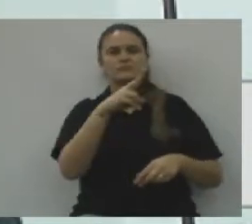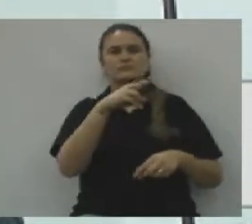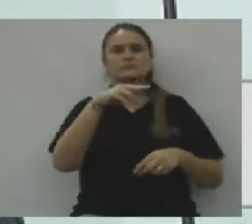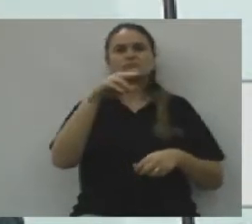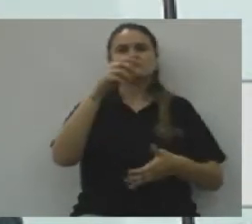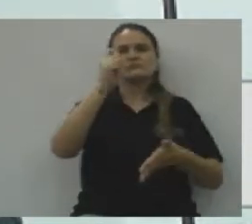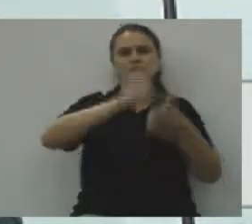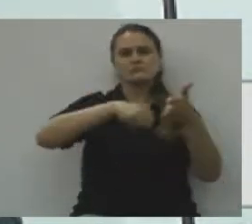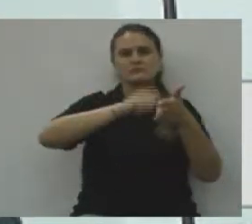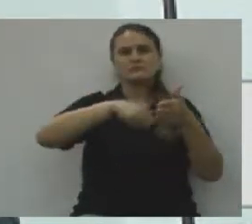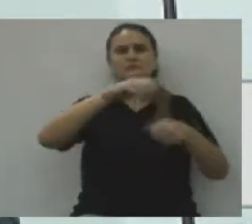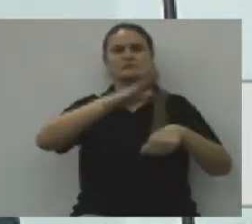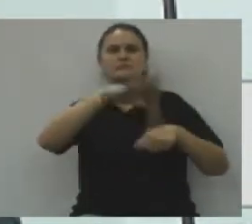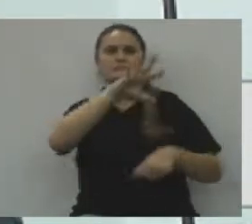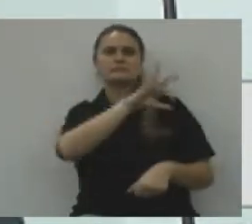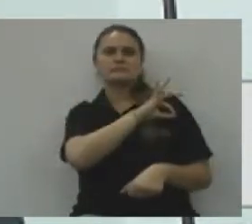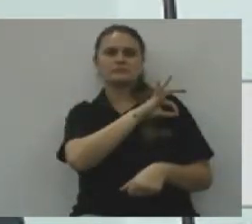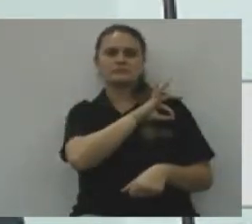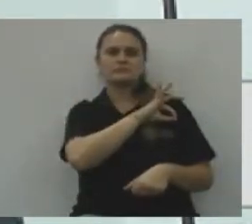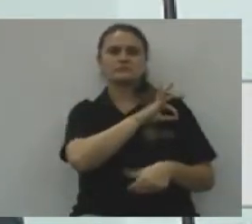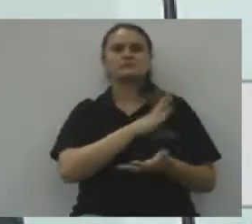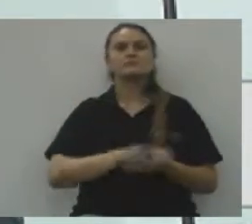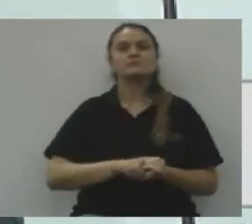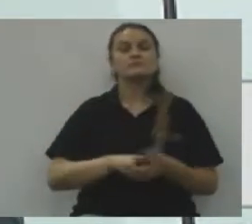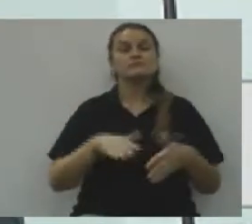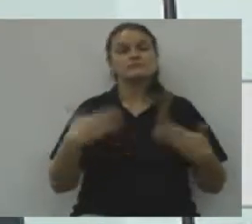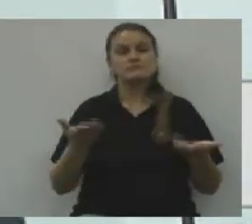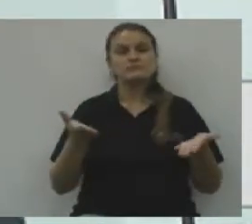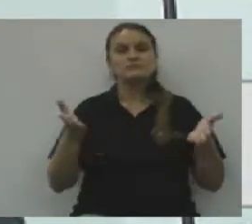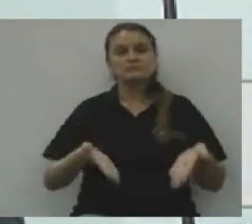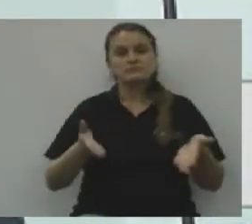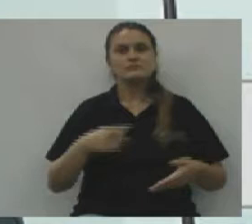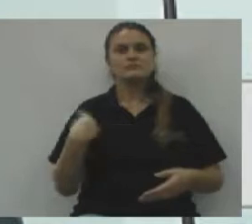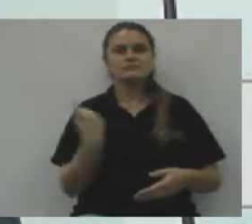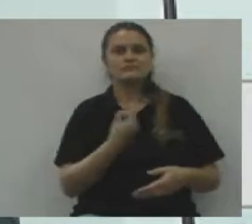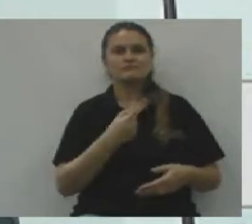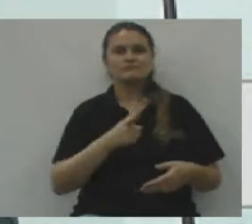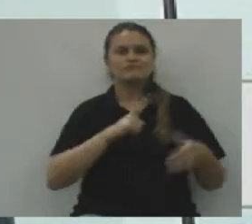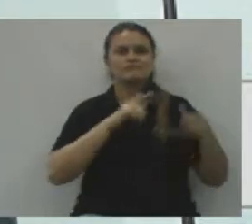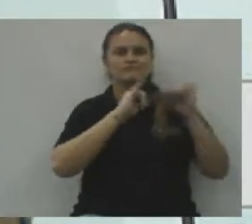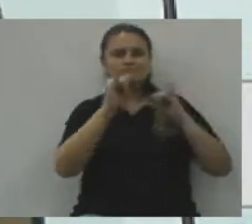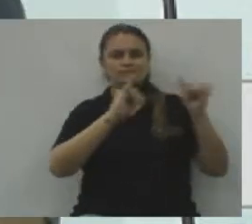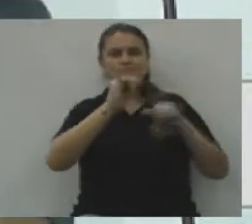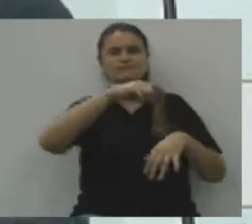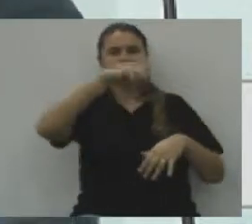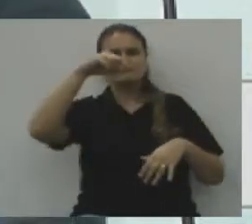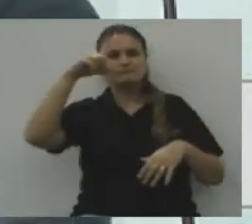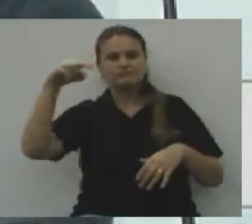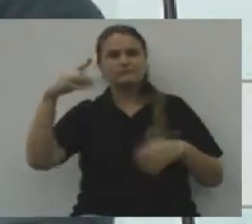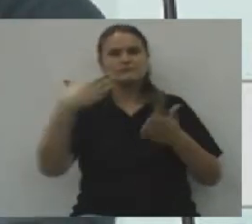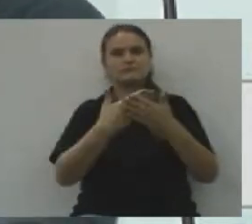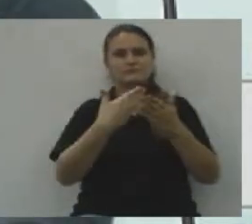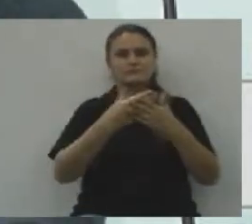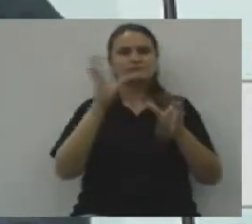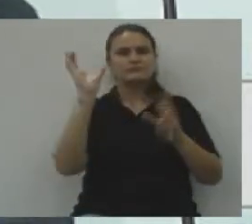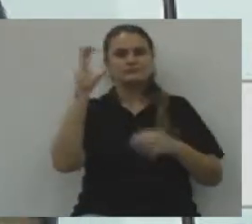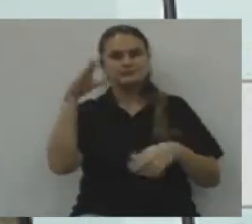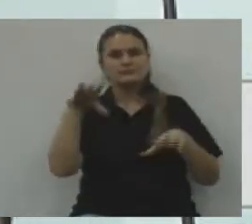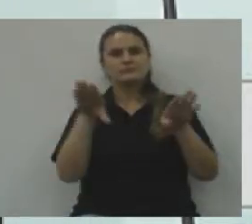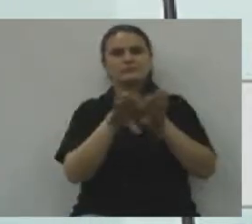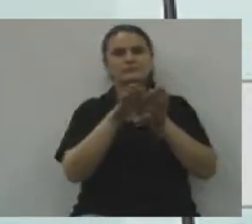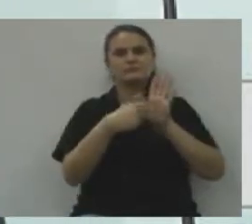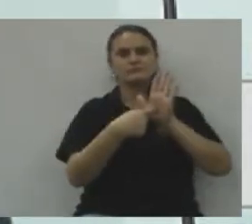efetivos policiais. Pois bem, agora nós temos dados estatísticos e estudos científicos que apontam